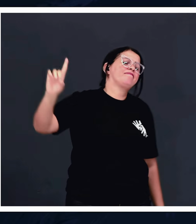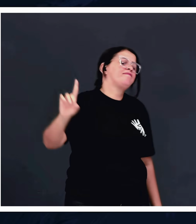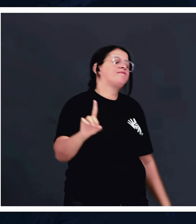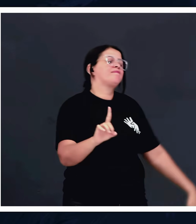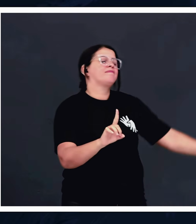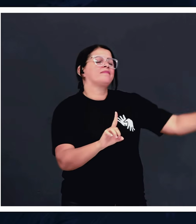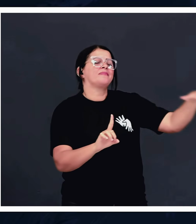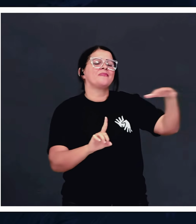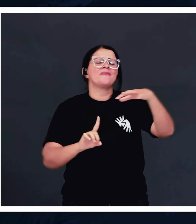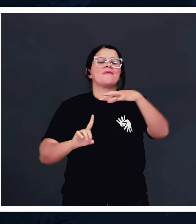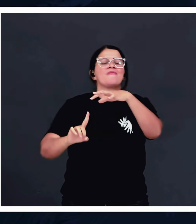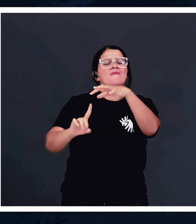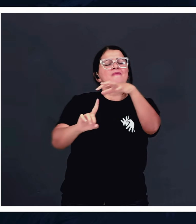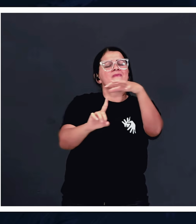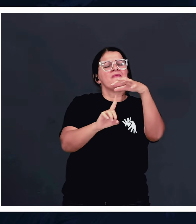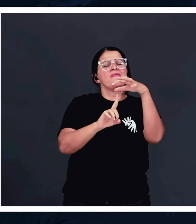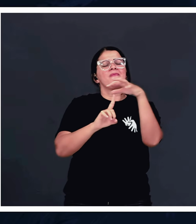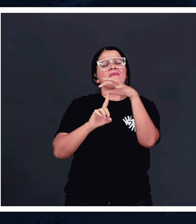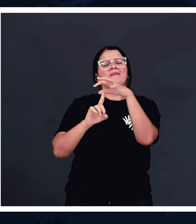também